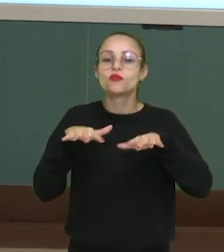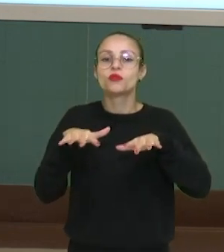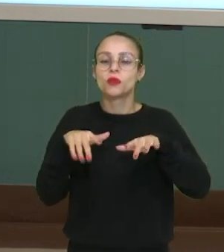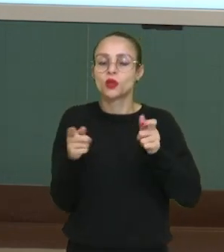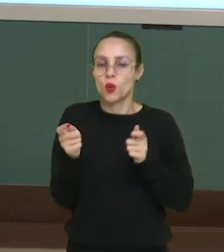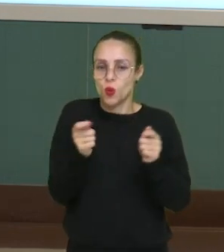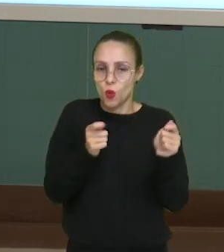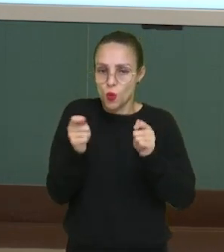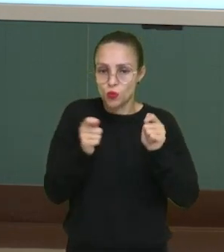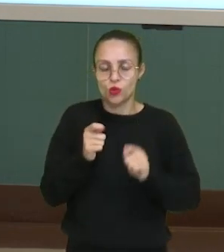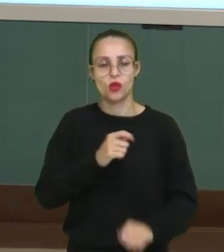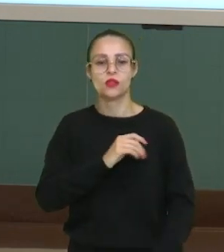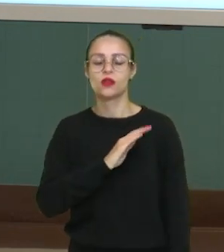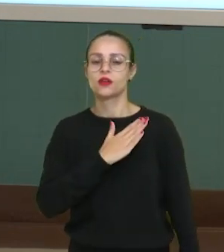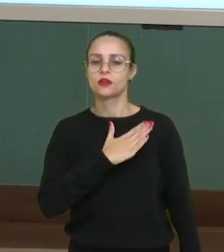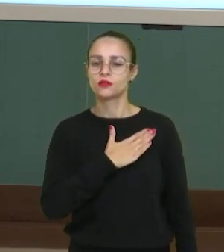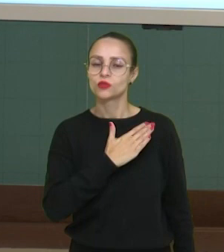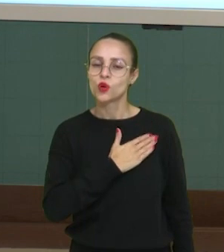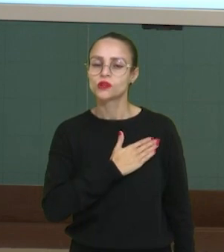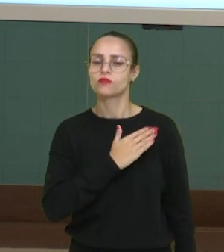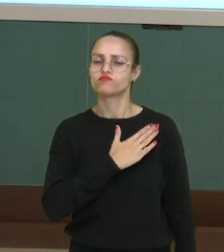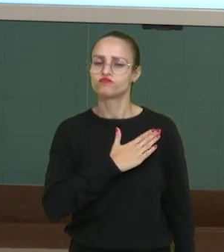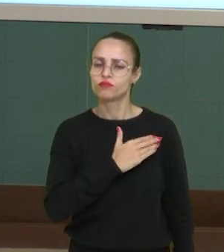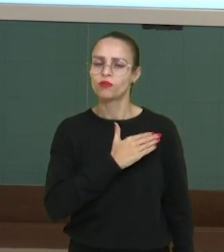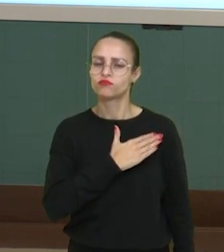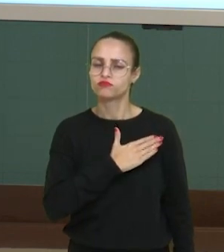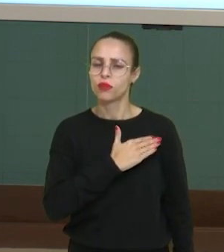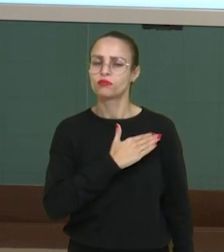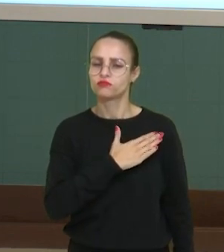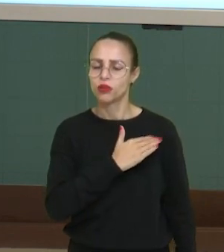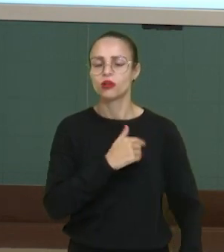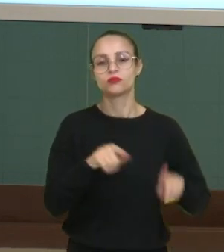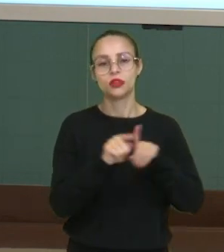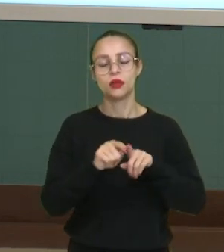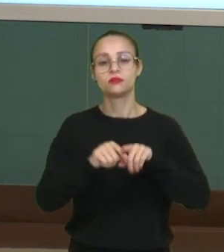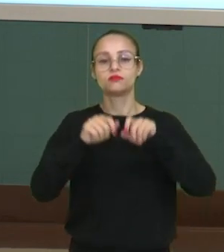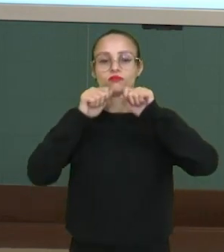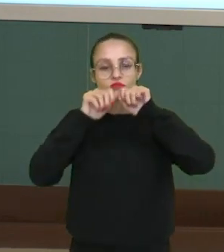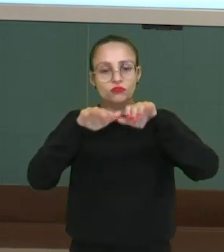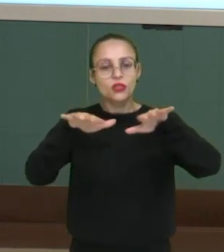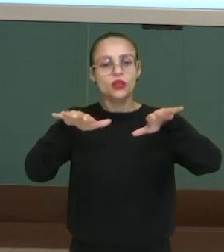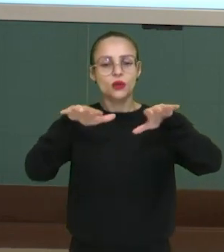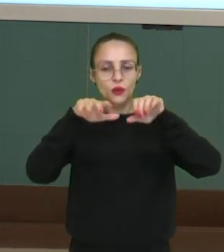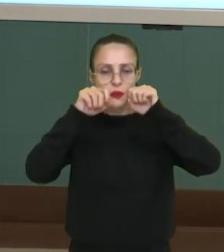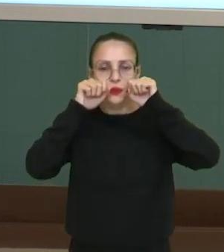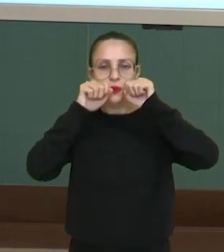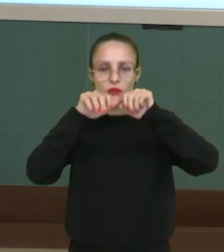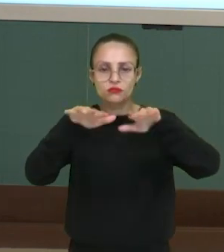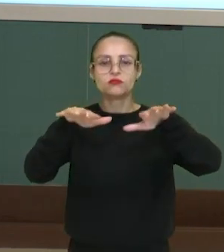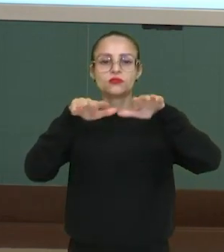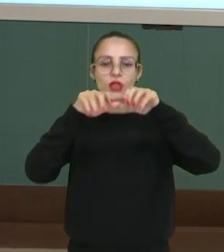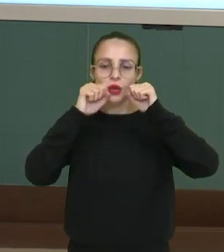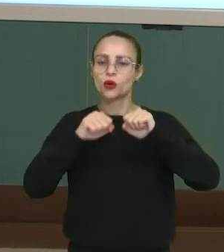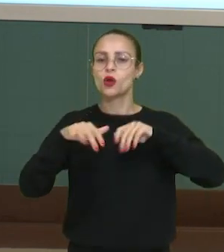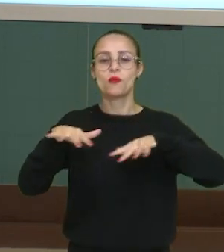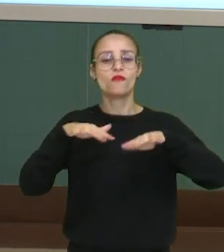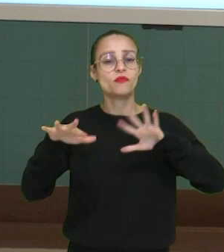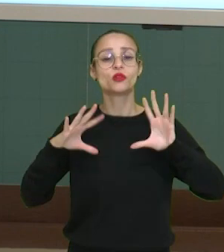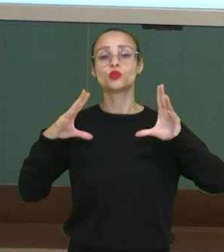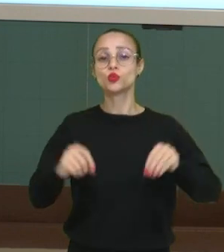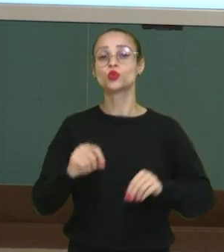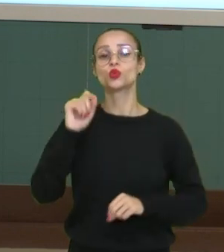do batimento cardíaco, a nossa respiração e os movimentos peristálticos. Tudo